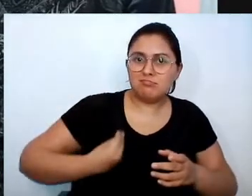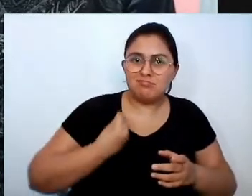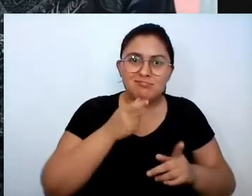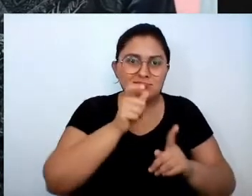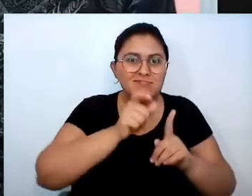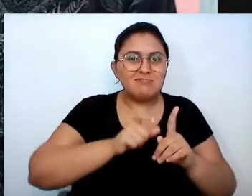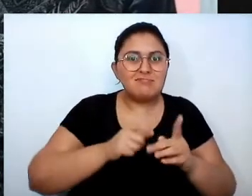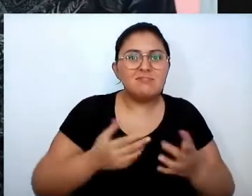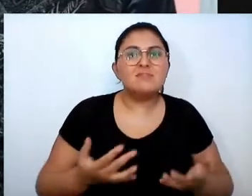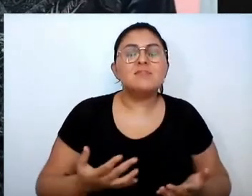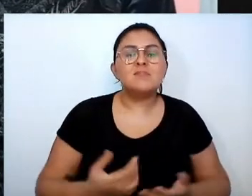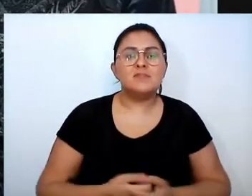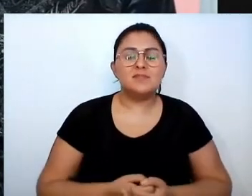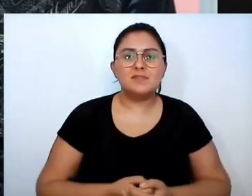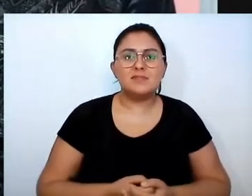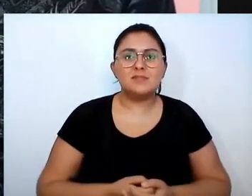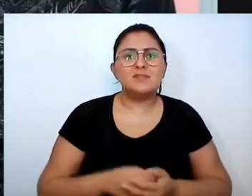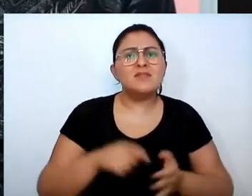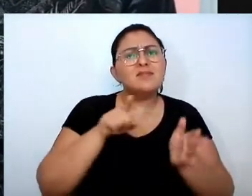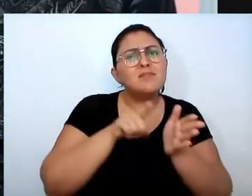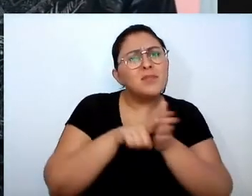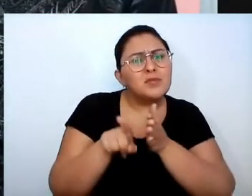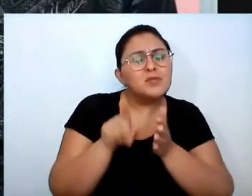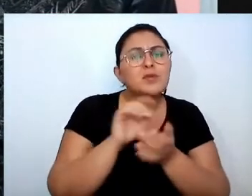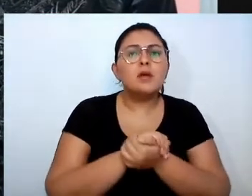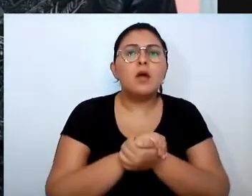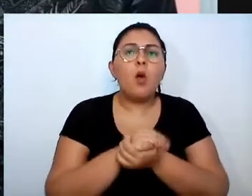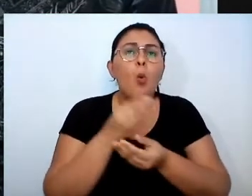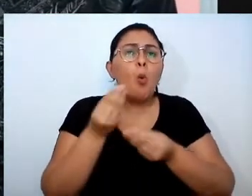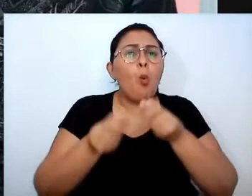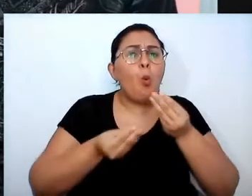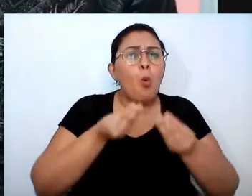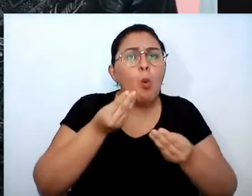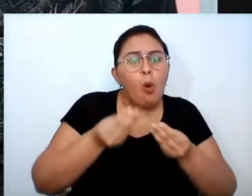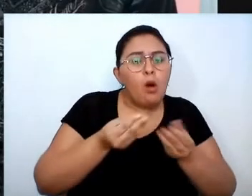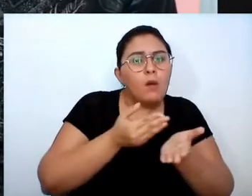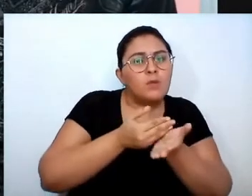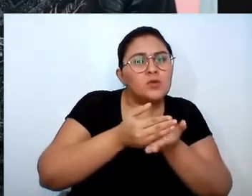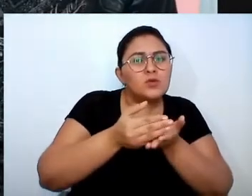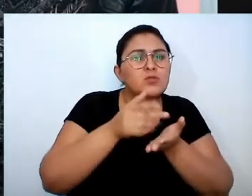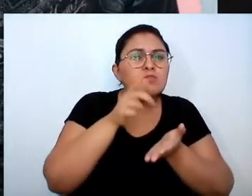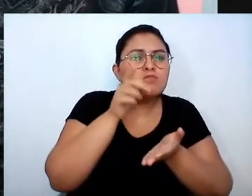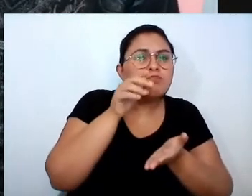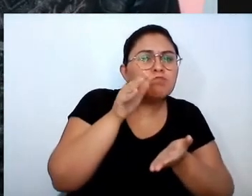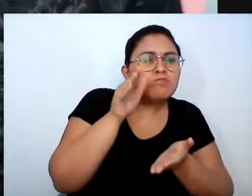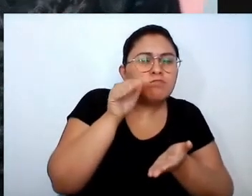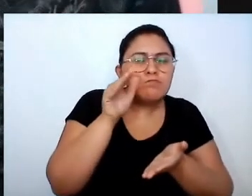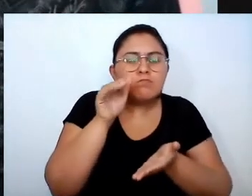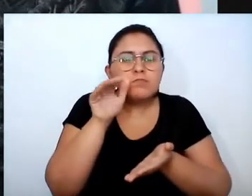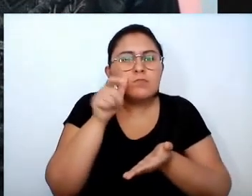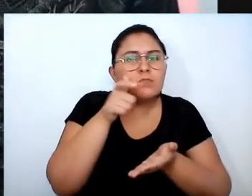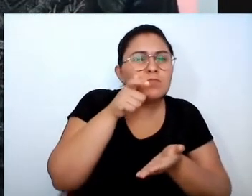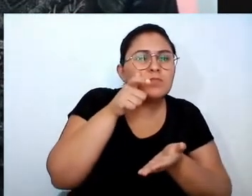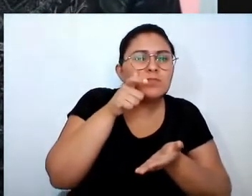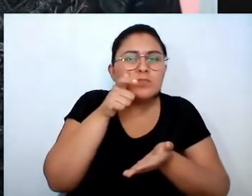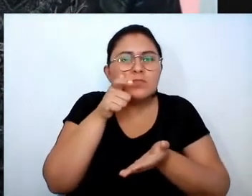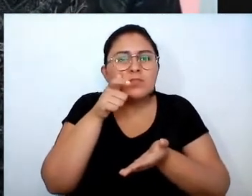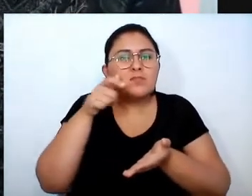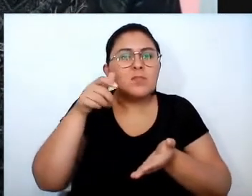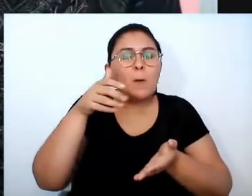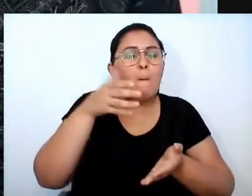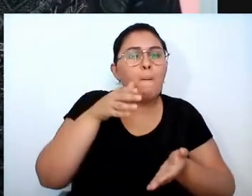música. Eu queria saber, inicialmente, como surgiu, né, o interesse pela música, como se deu contato com a música, se